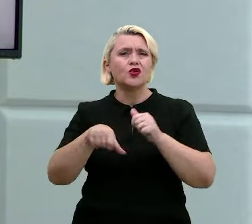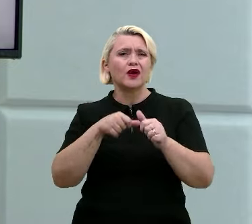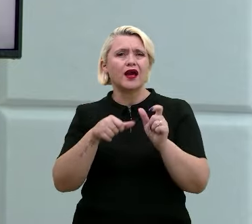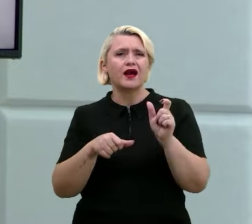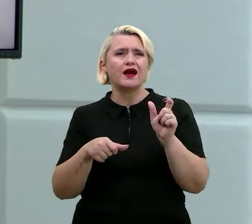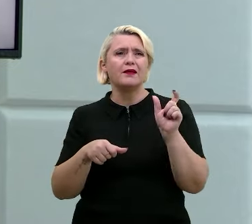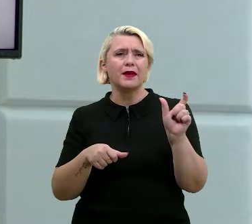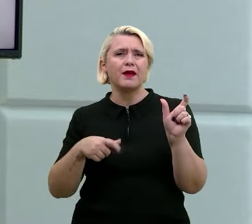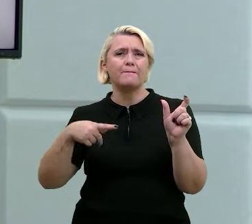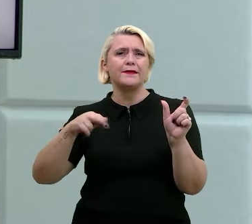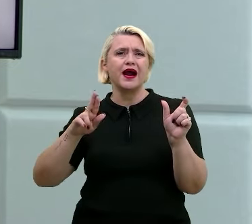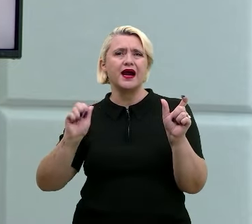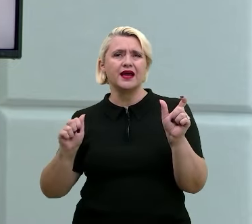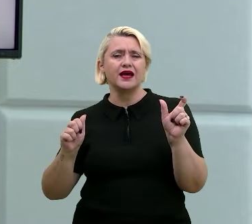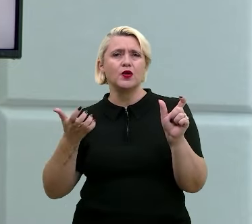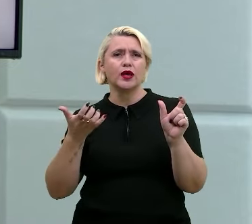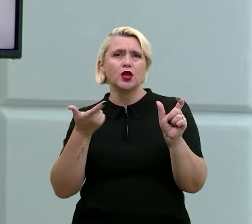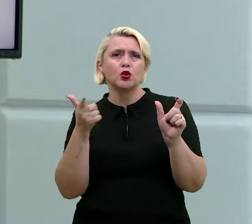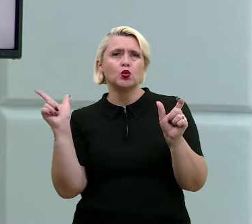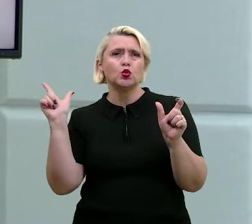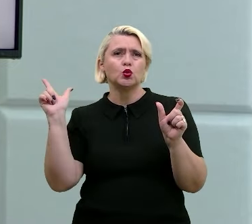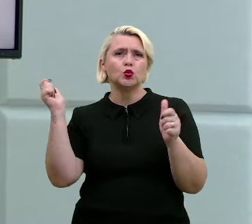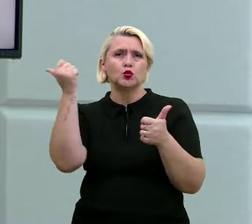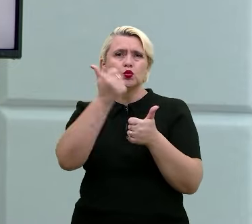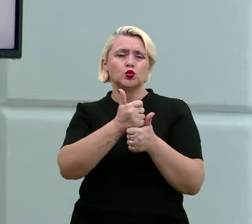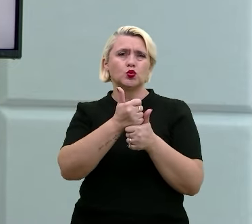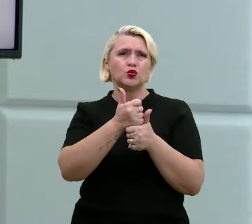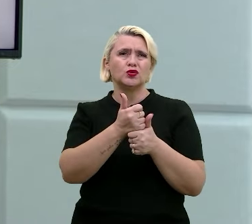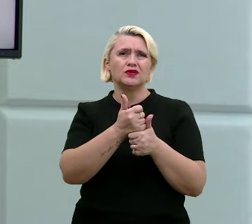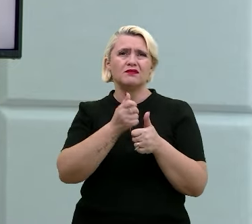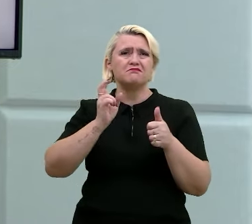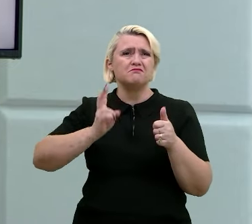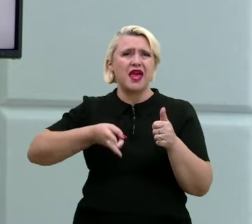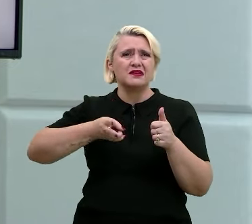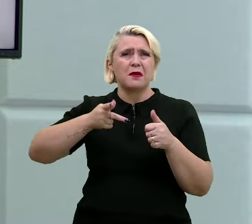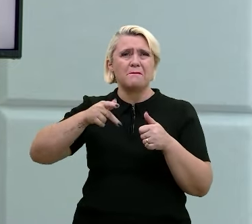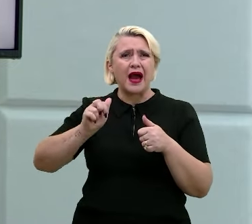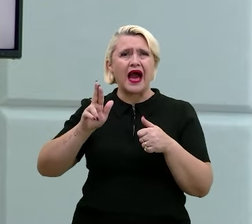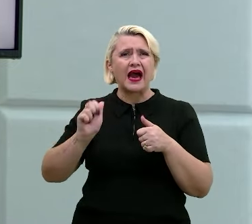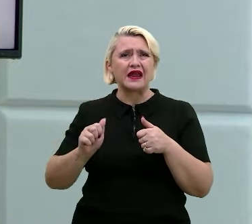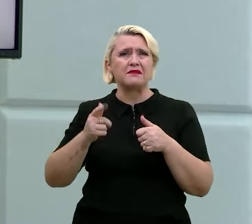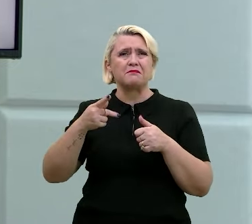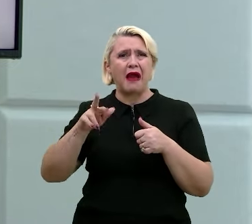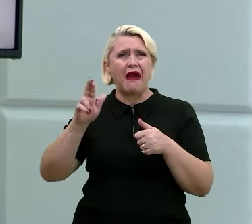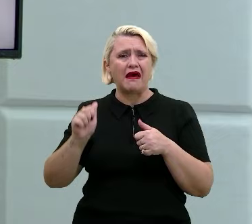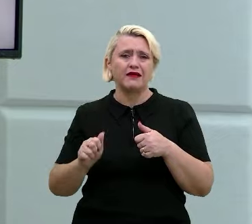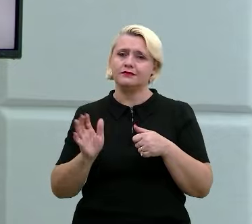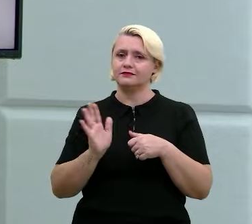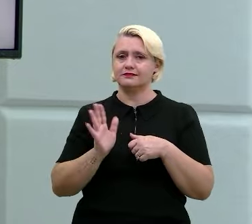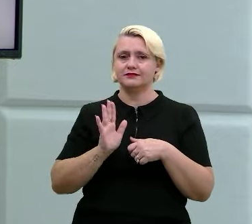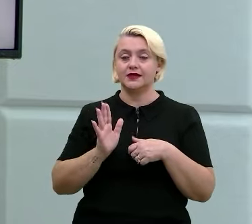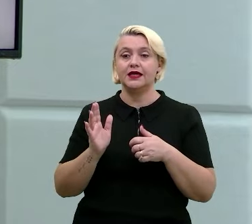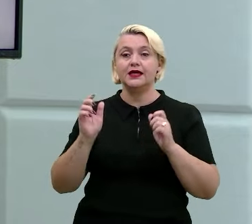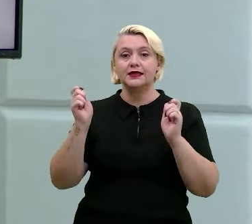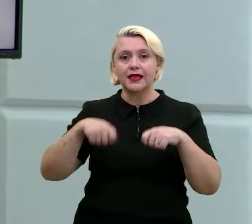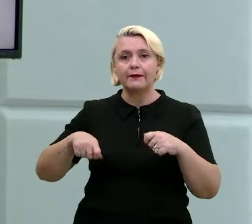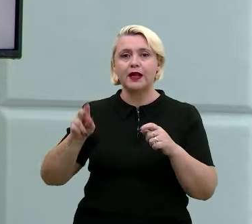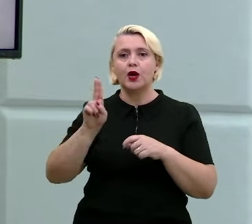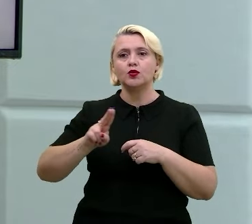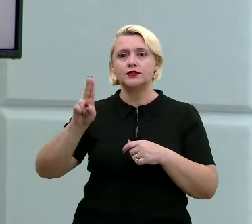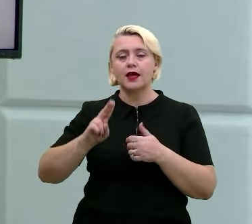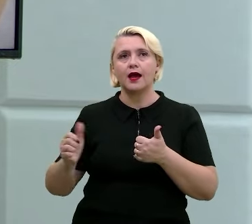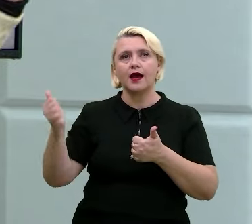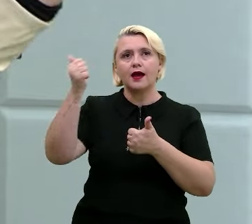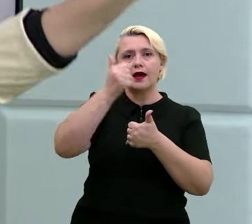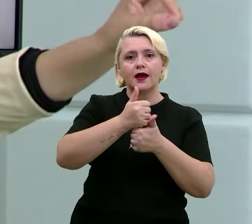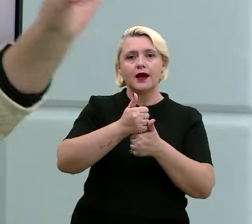para, eu quero usar outro, né? Só o para, eu não estou mostrando habilidade, então... Será que dá para eu colocar um com